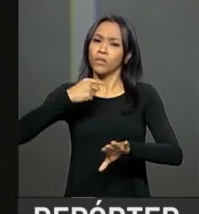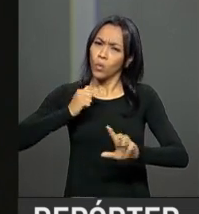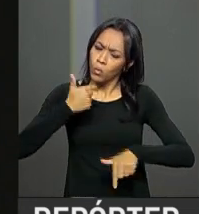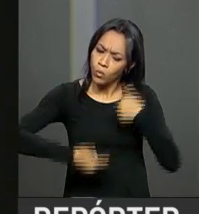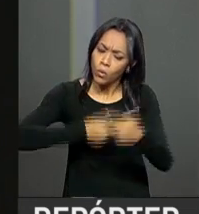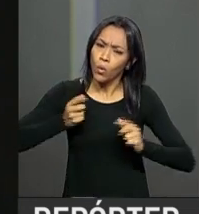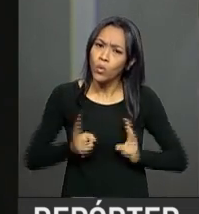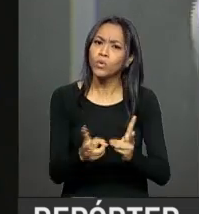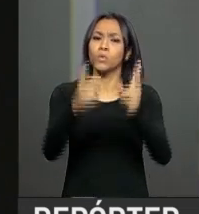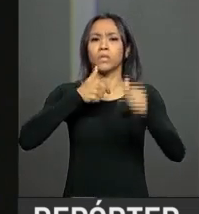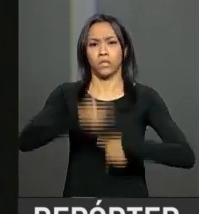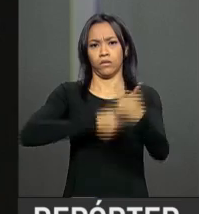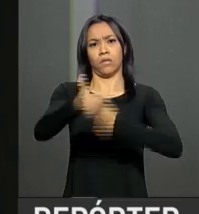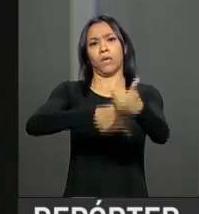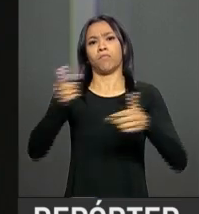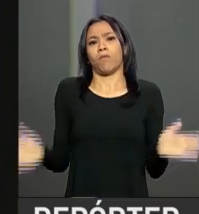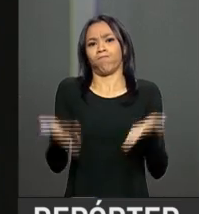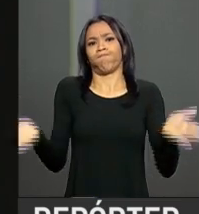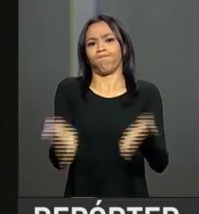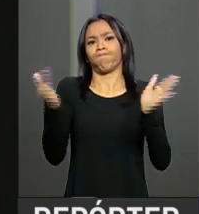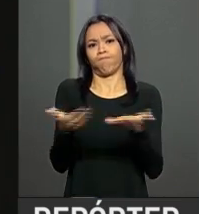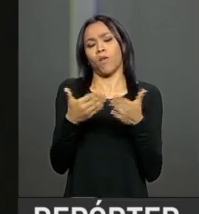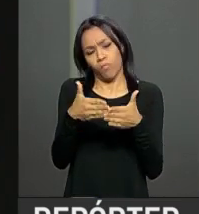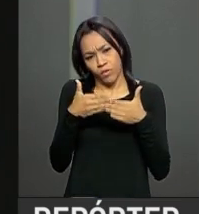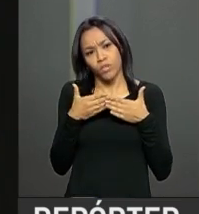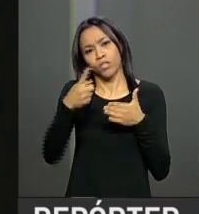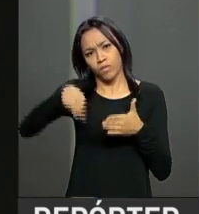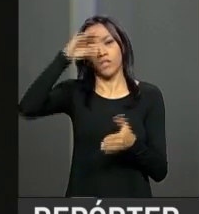buscando o nosso desenvolvimento, eu vou pedir para que vocês votem favorável